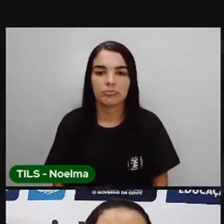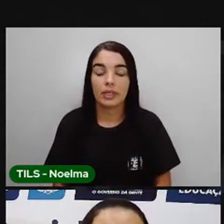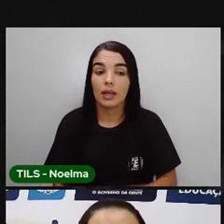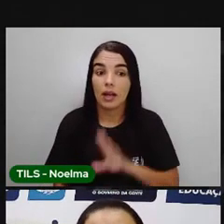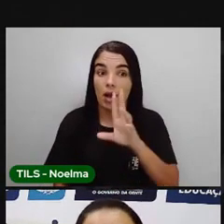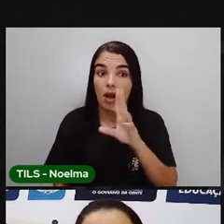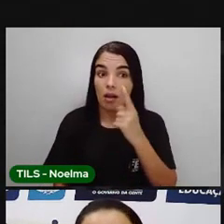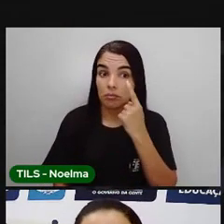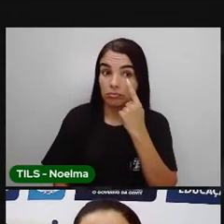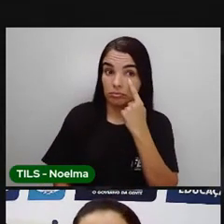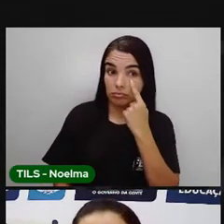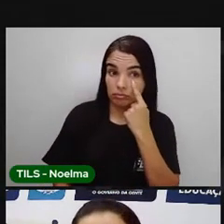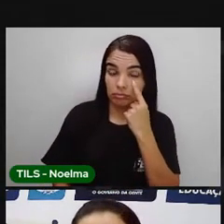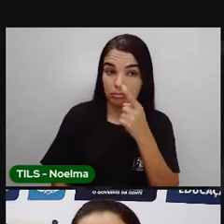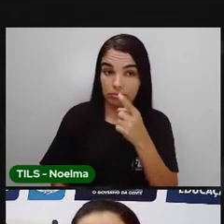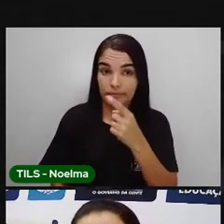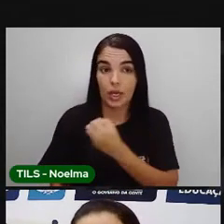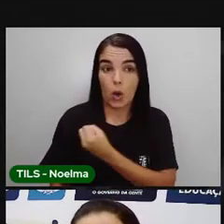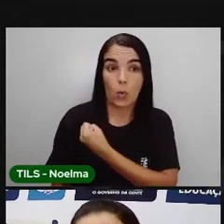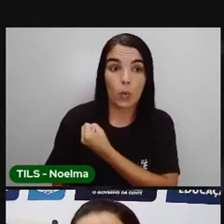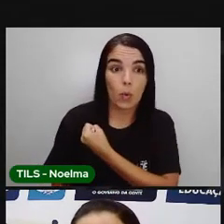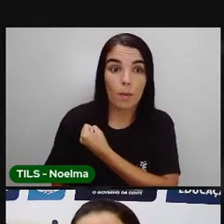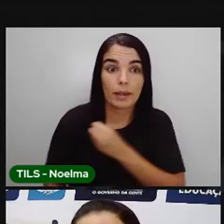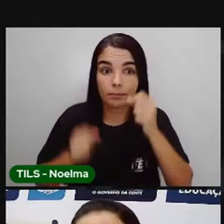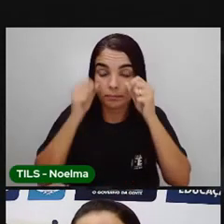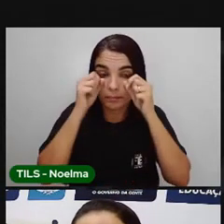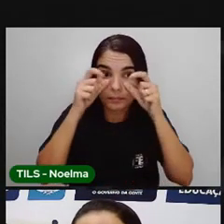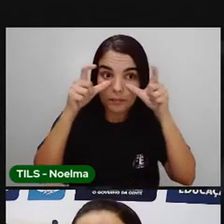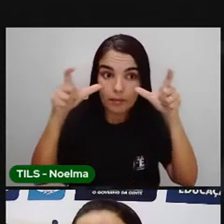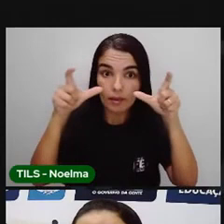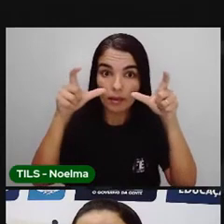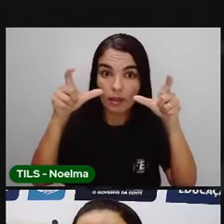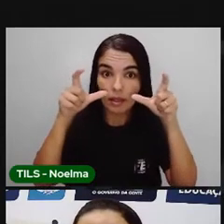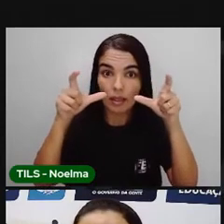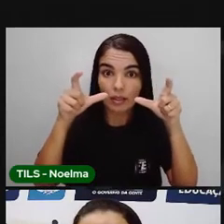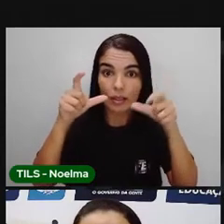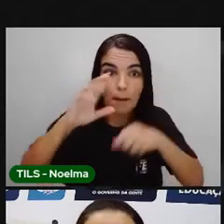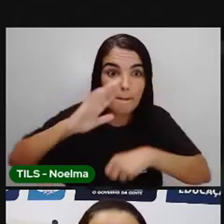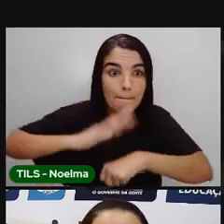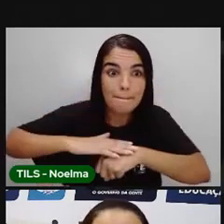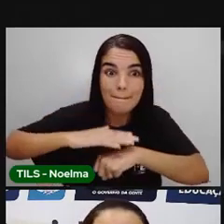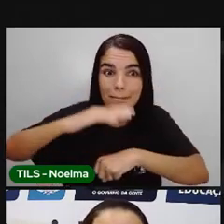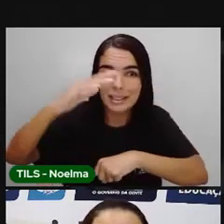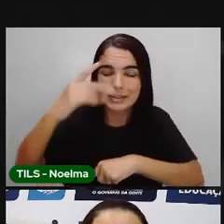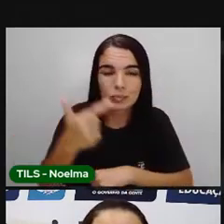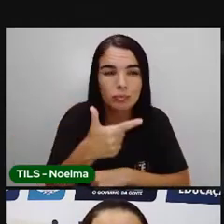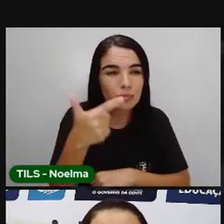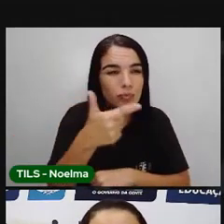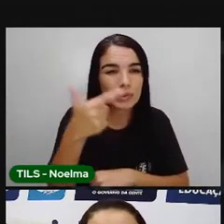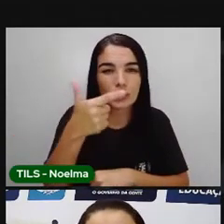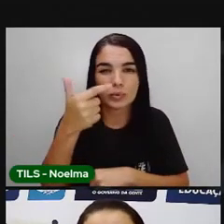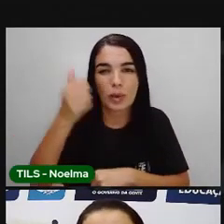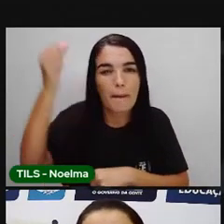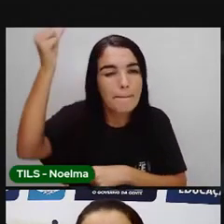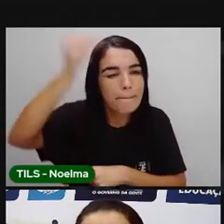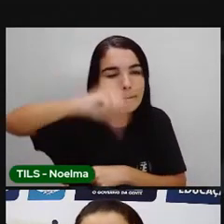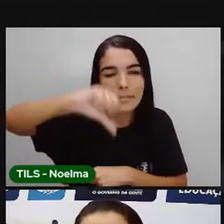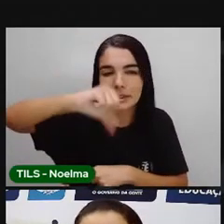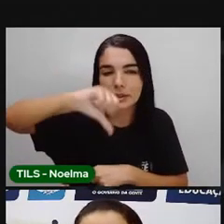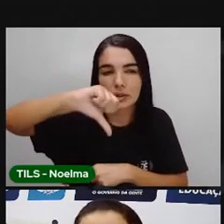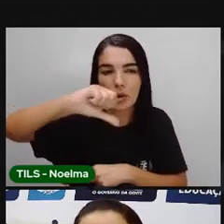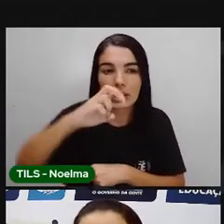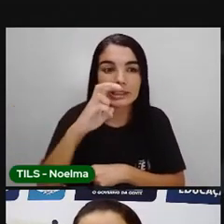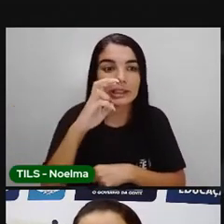O número de alertas de desmatamento na Amazônia é o segundo pior em 5 anos, apontam dados do